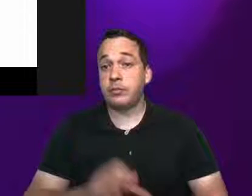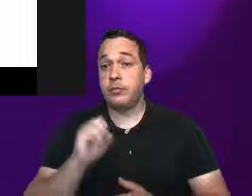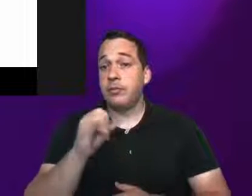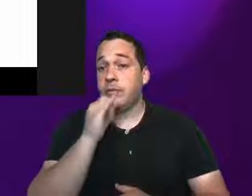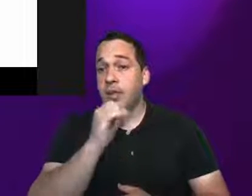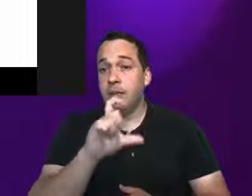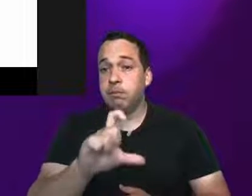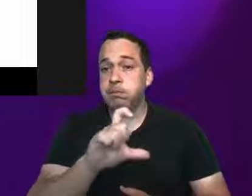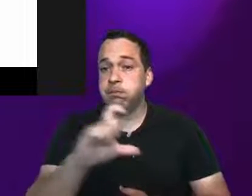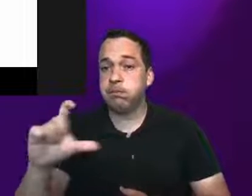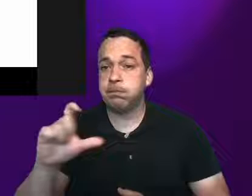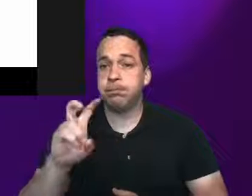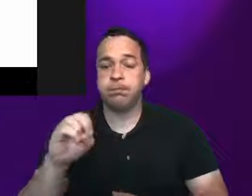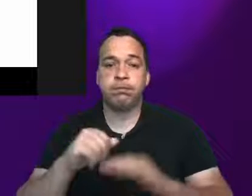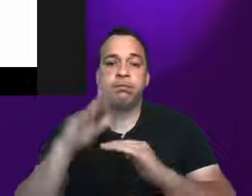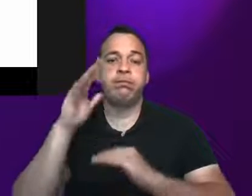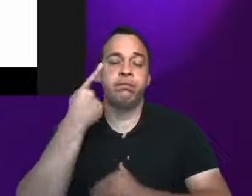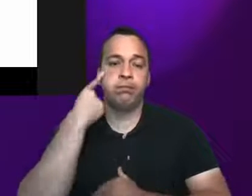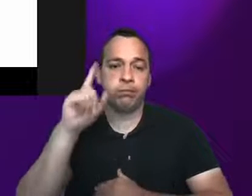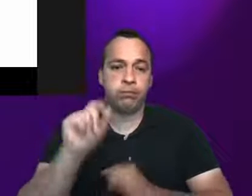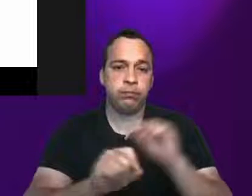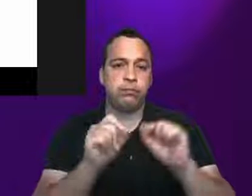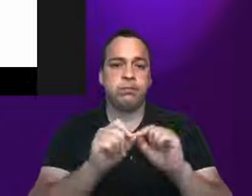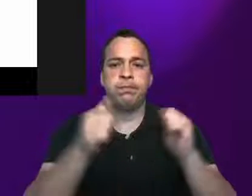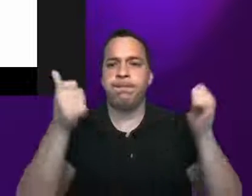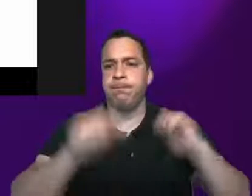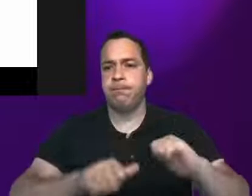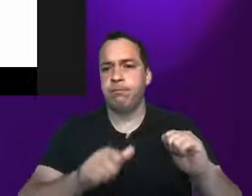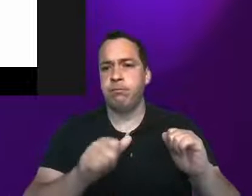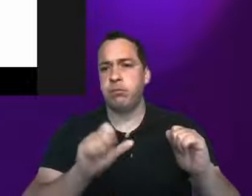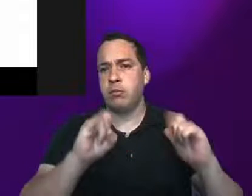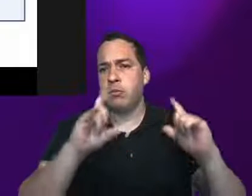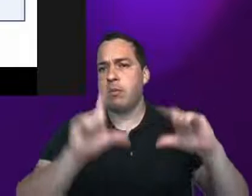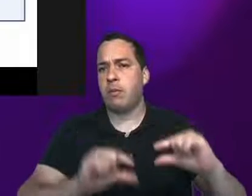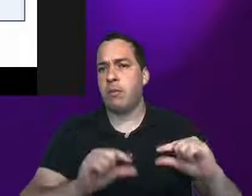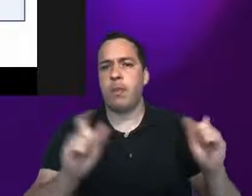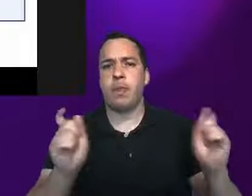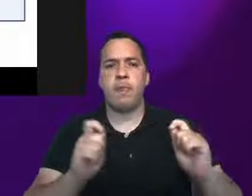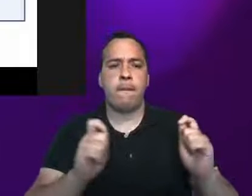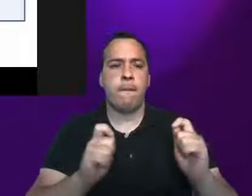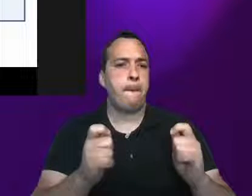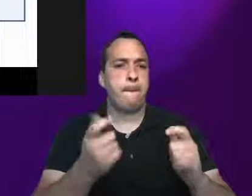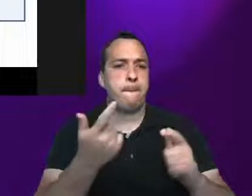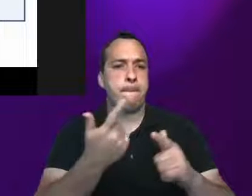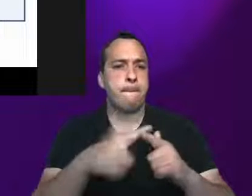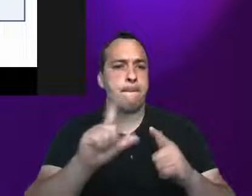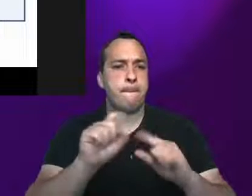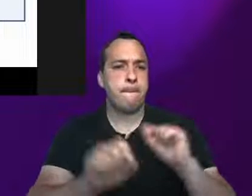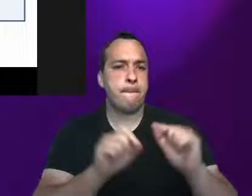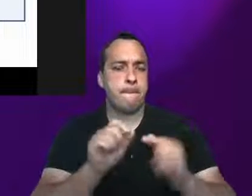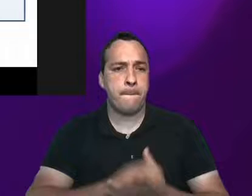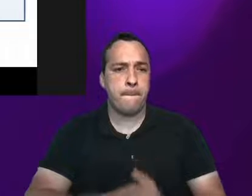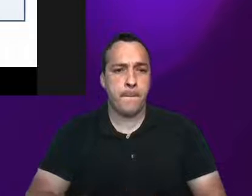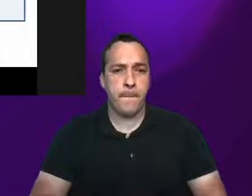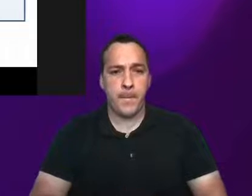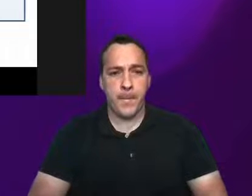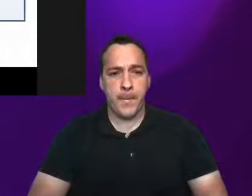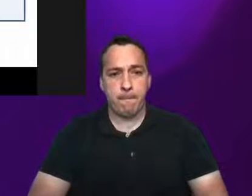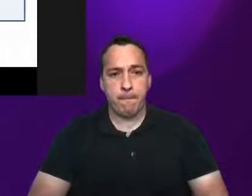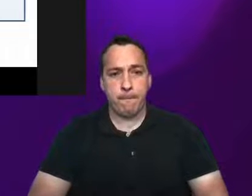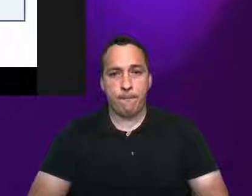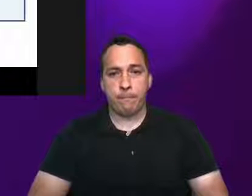Então, essa preocupação em relação à autotoxicidade, ela não tem tanto embasamento com as doses que a gente utiliza